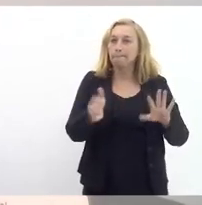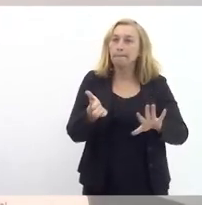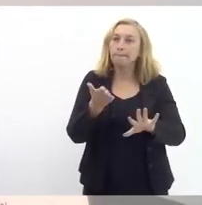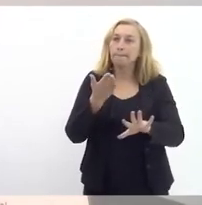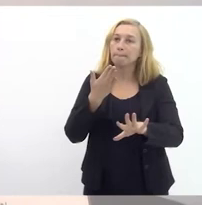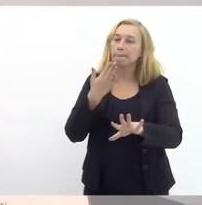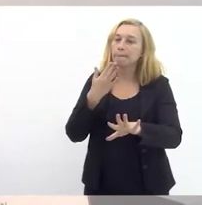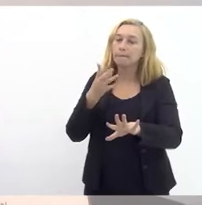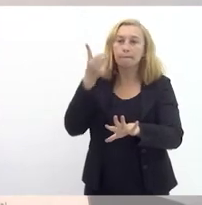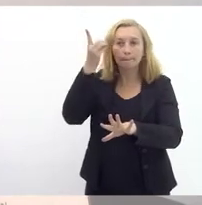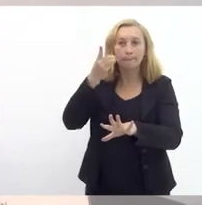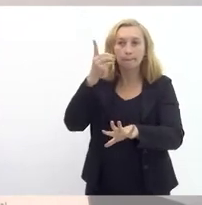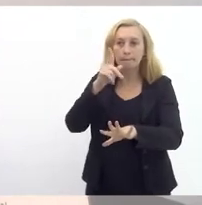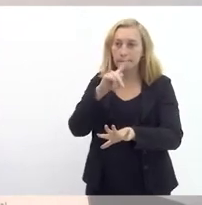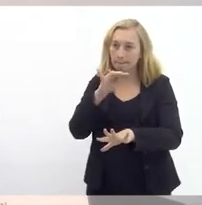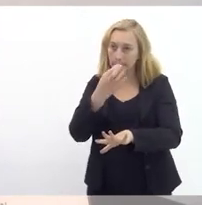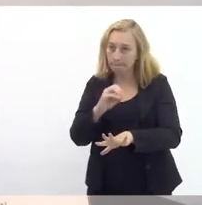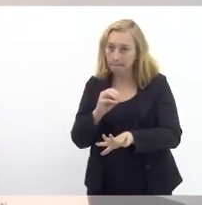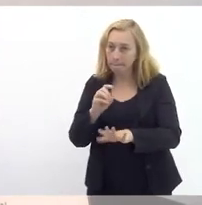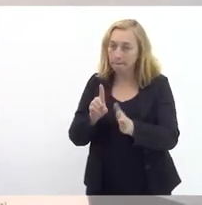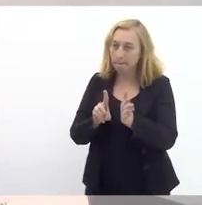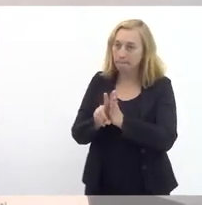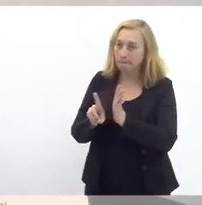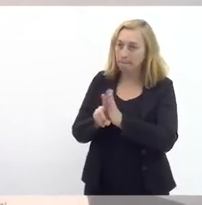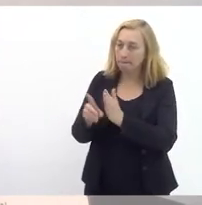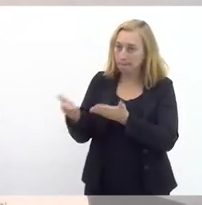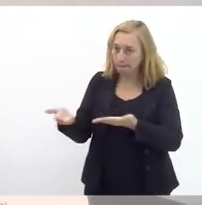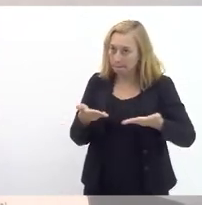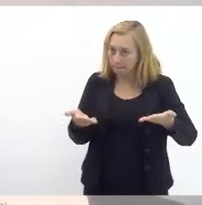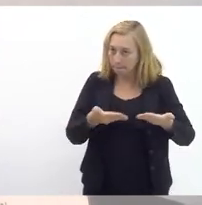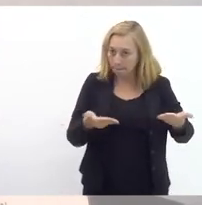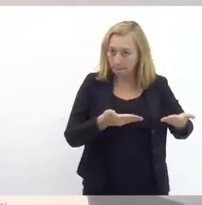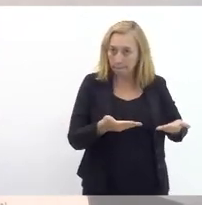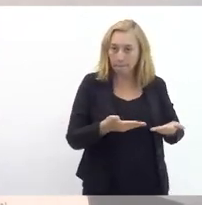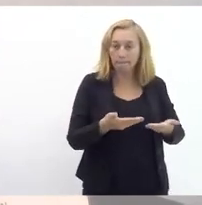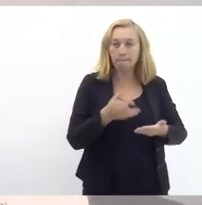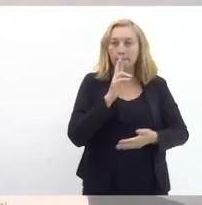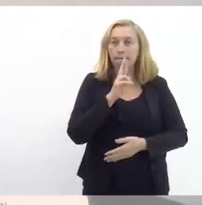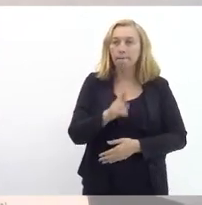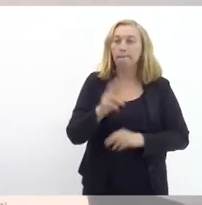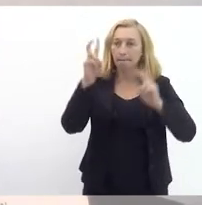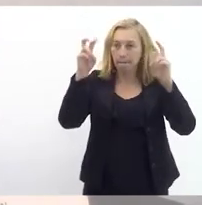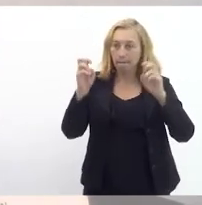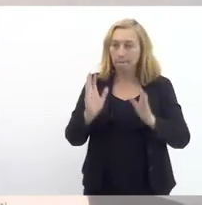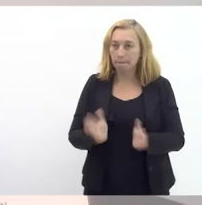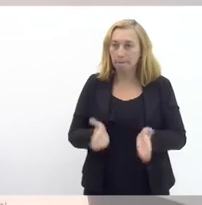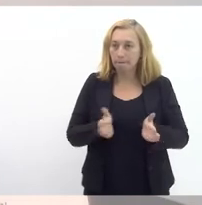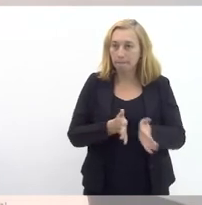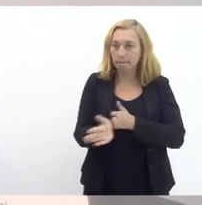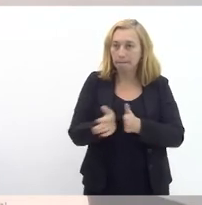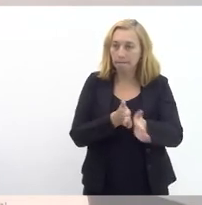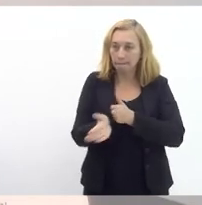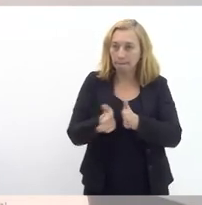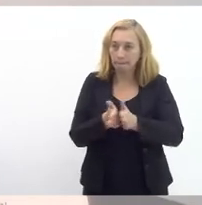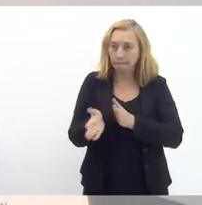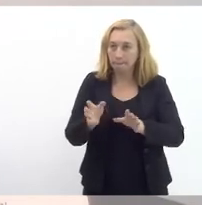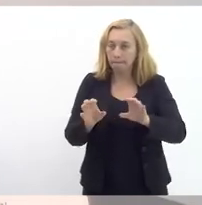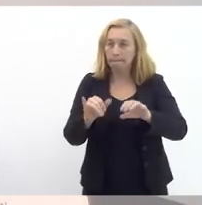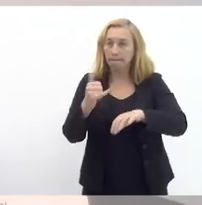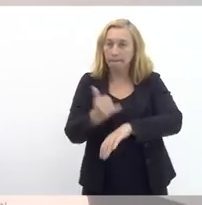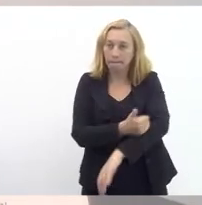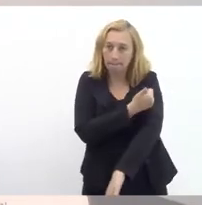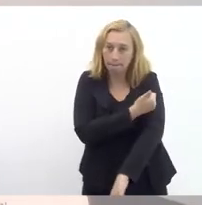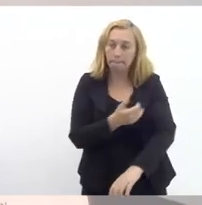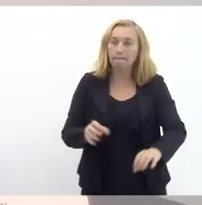que formule pergunta às pessoas que foram convidadas para responder ao tema de hoje. Certo. Que é acessibilidade, infraestrutura. Isso. E